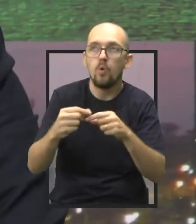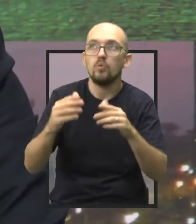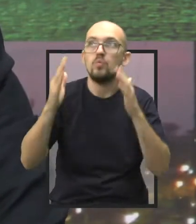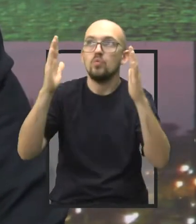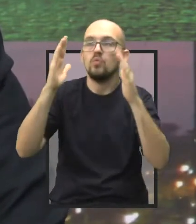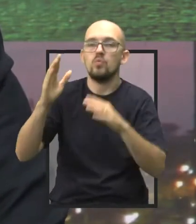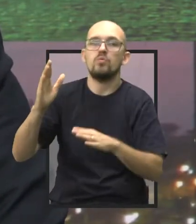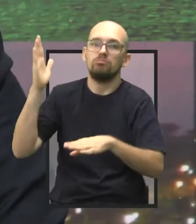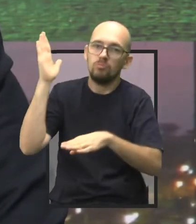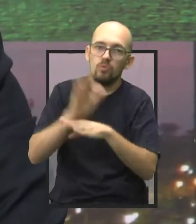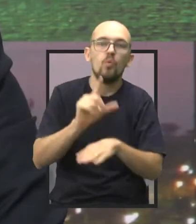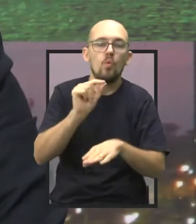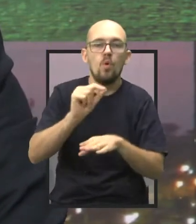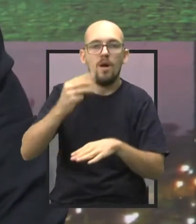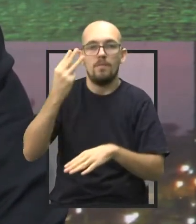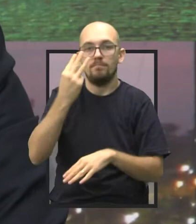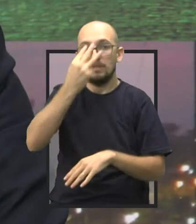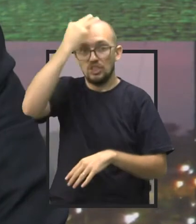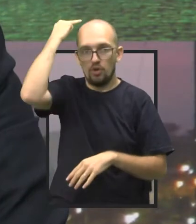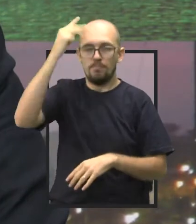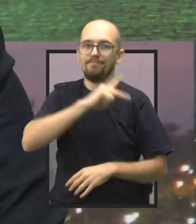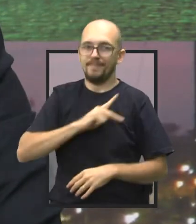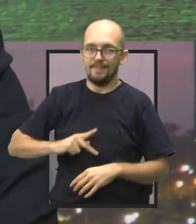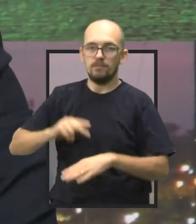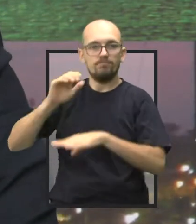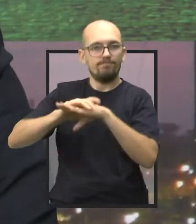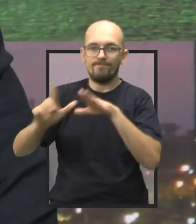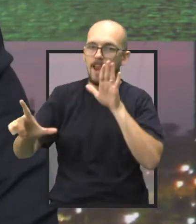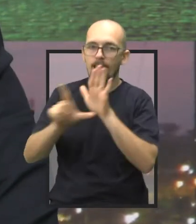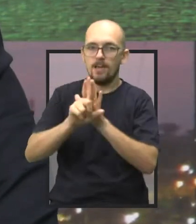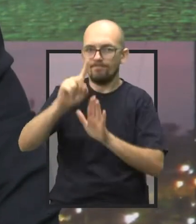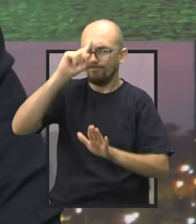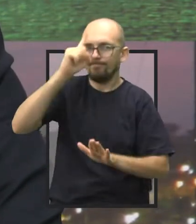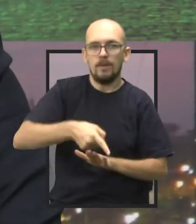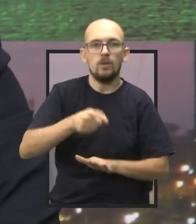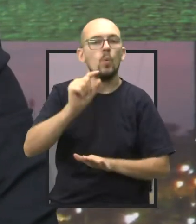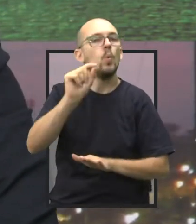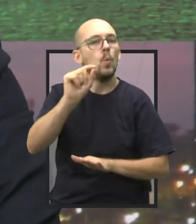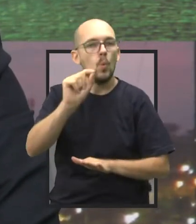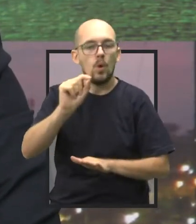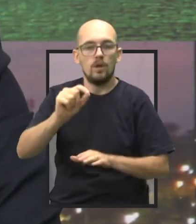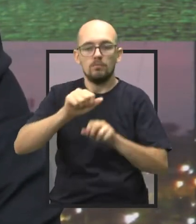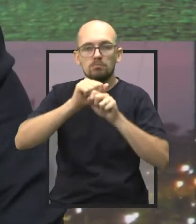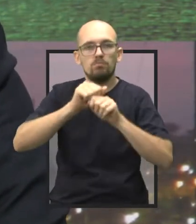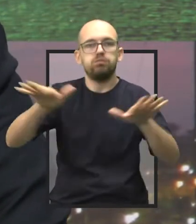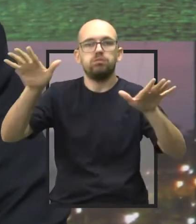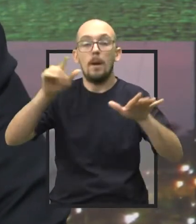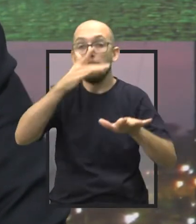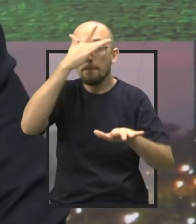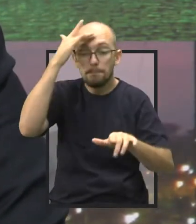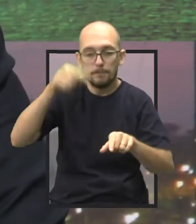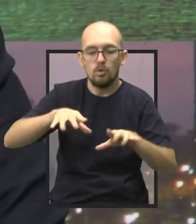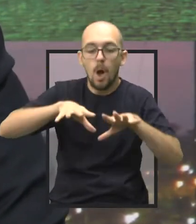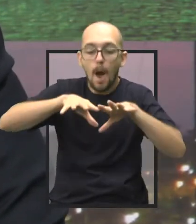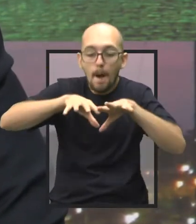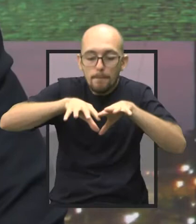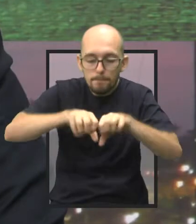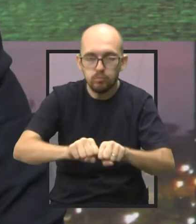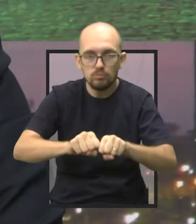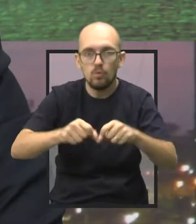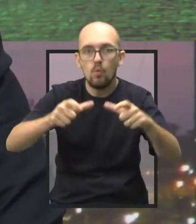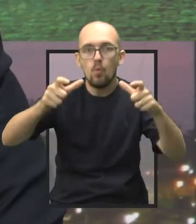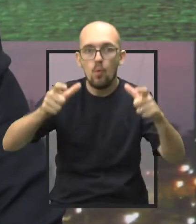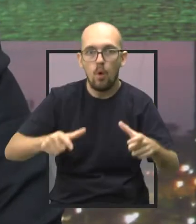que ele criou essa nova lei, né? Possibilitando que as pessoas que estão na posse do imóvel há mais de 20 anos, que tenham